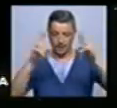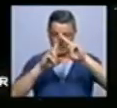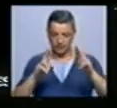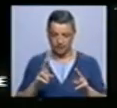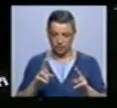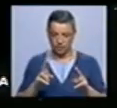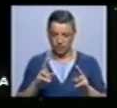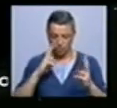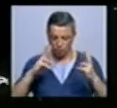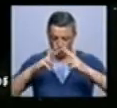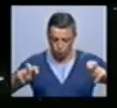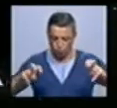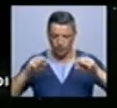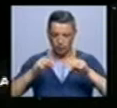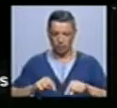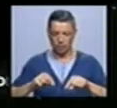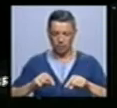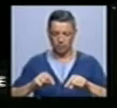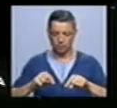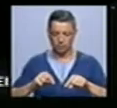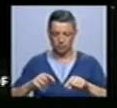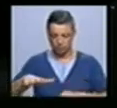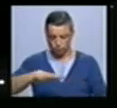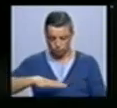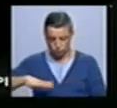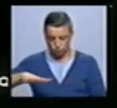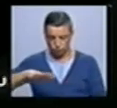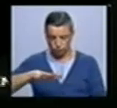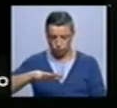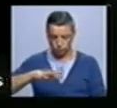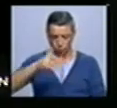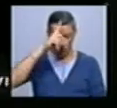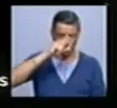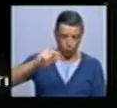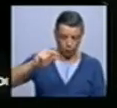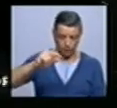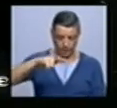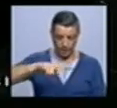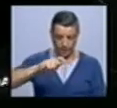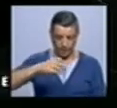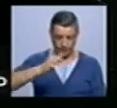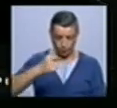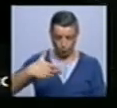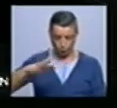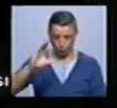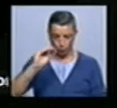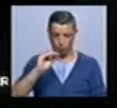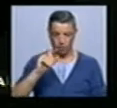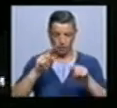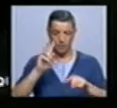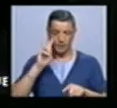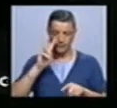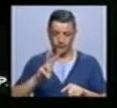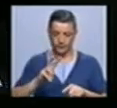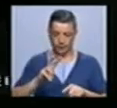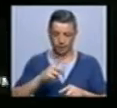tivesse descoberto na cintura de Kuiper, ou seja, numa zona muito distante para além de Neptuno, este cavalheiro que nós estamos a ver,